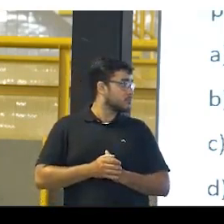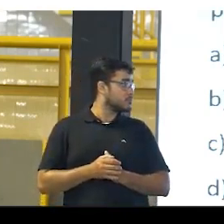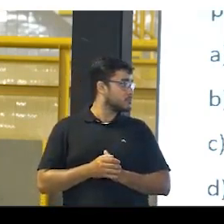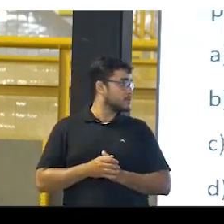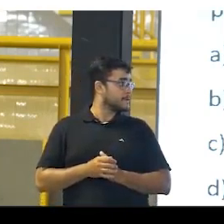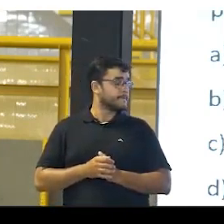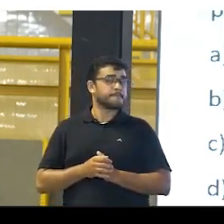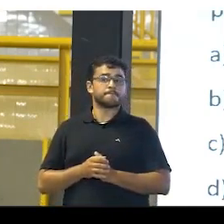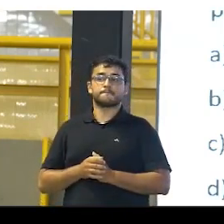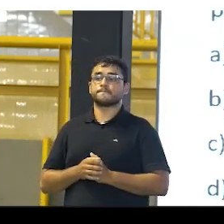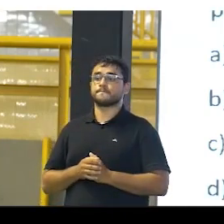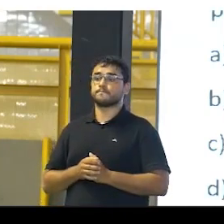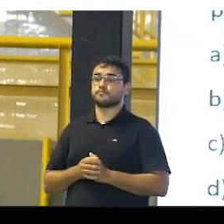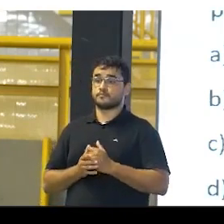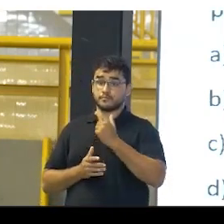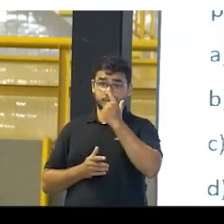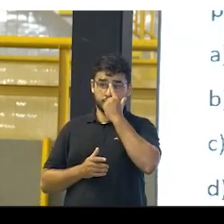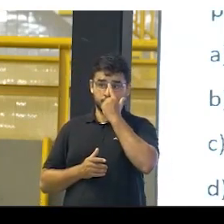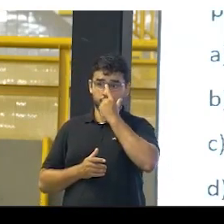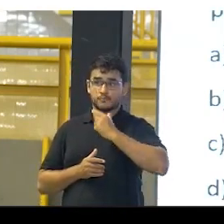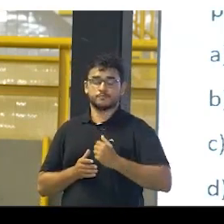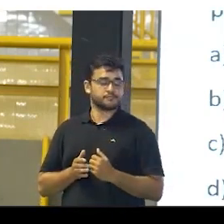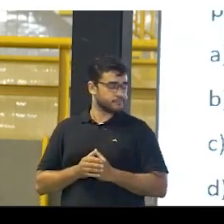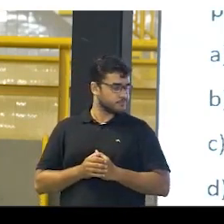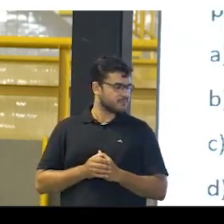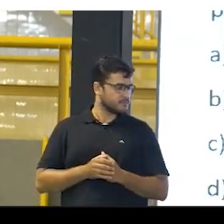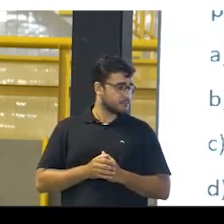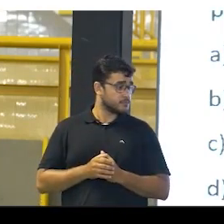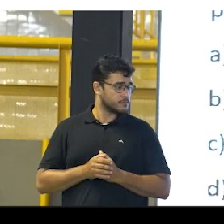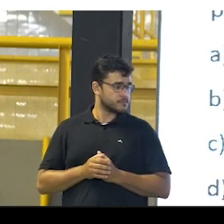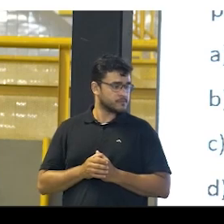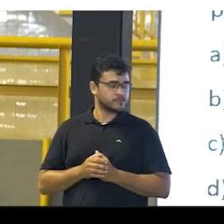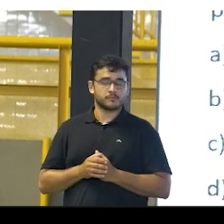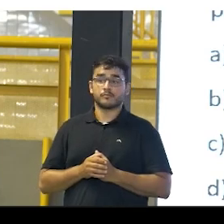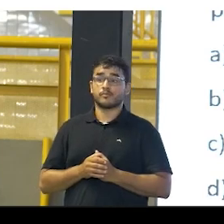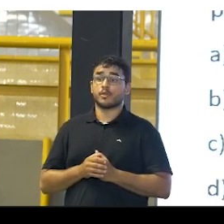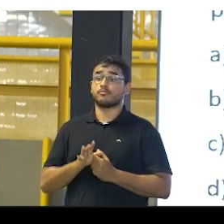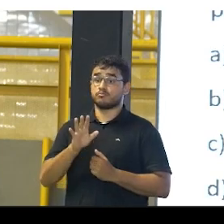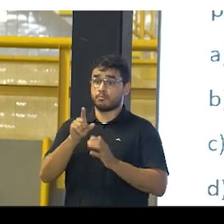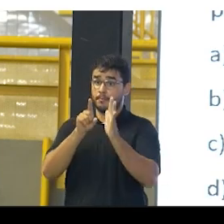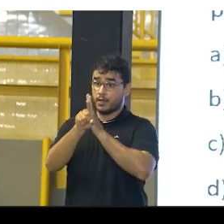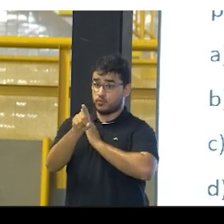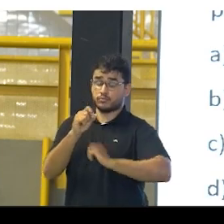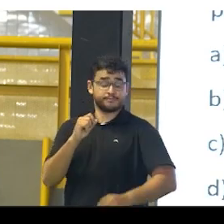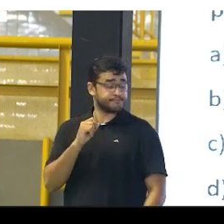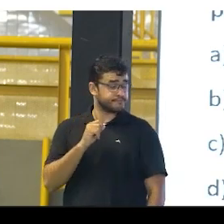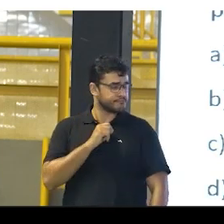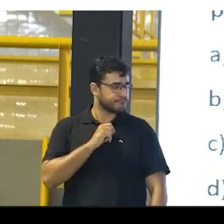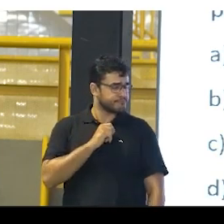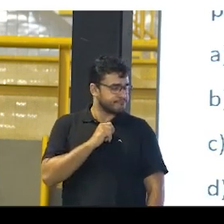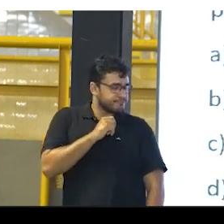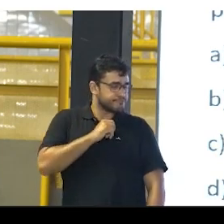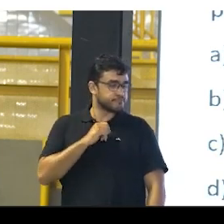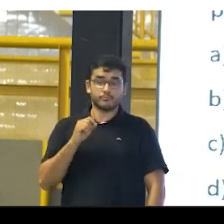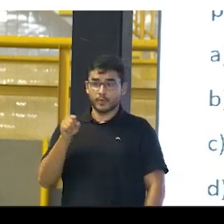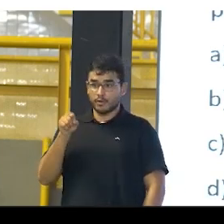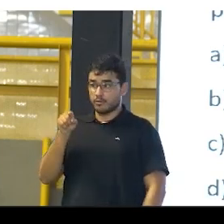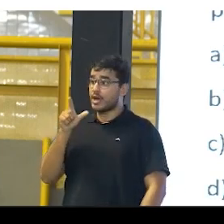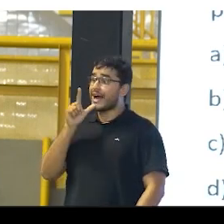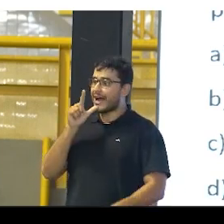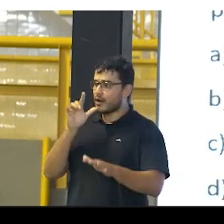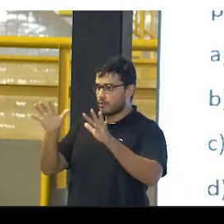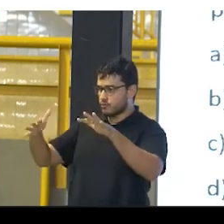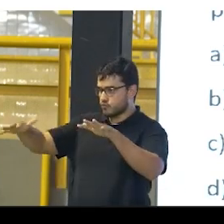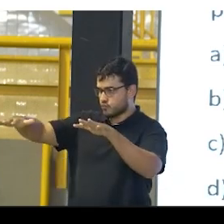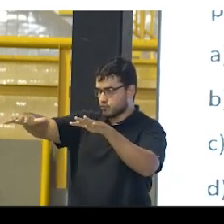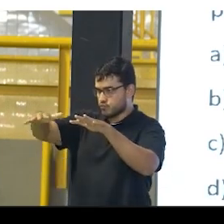que é que acontece? Vamos lá. Em usinas hidrelétricas, a queda d'água move turbinas que acionam